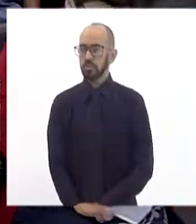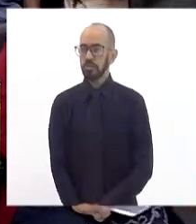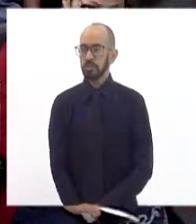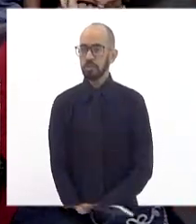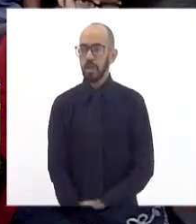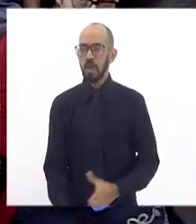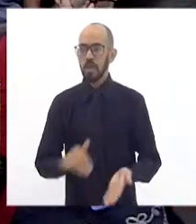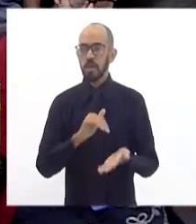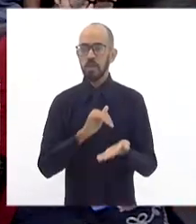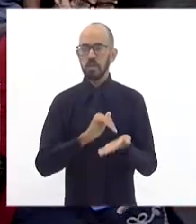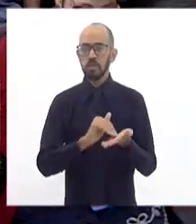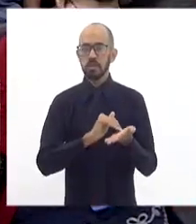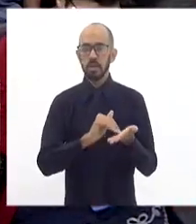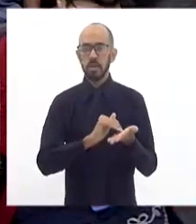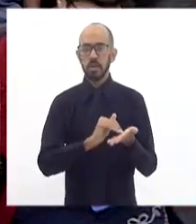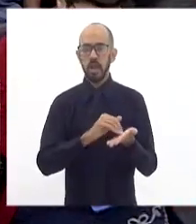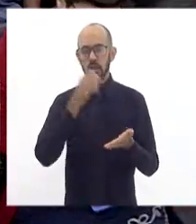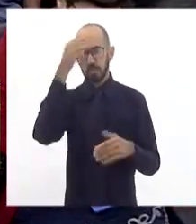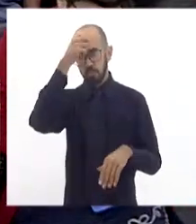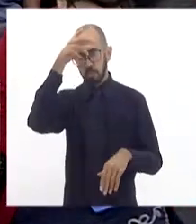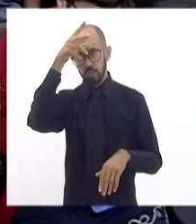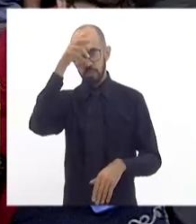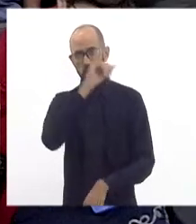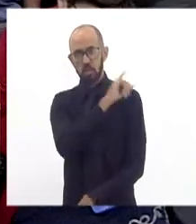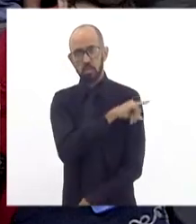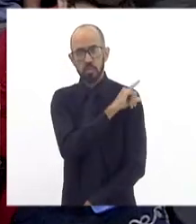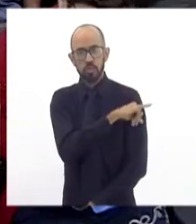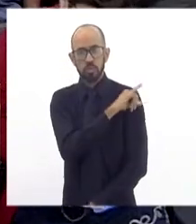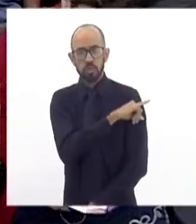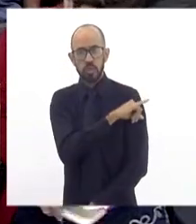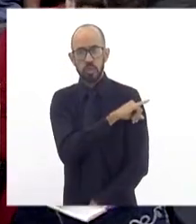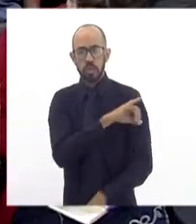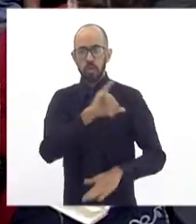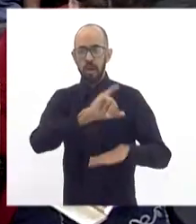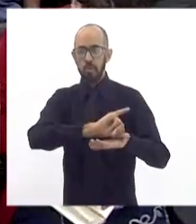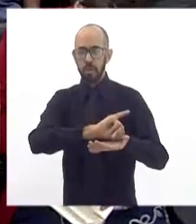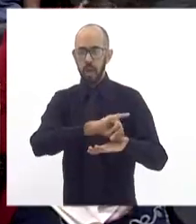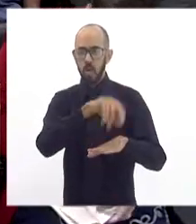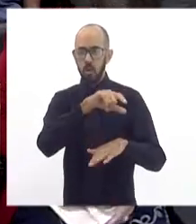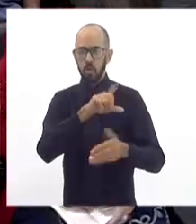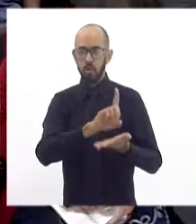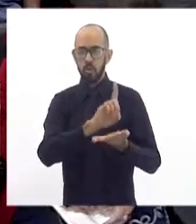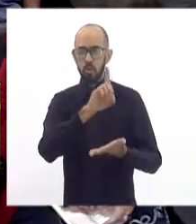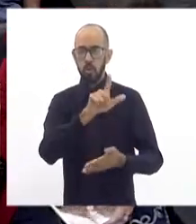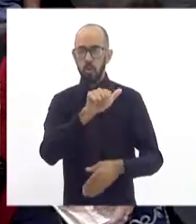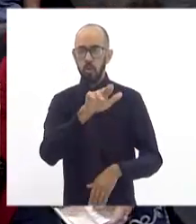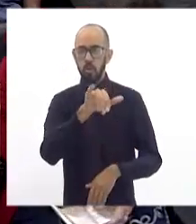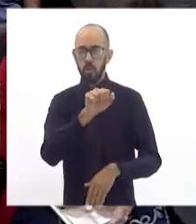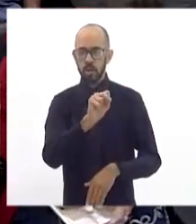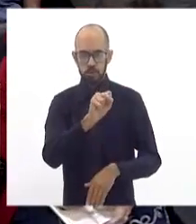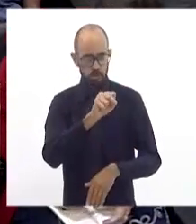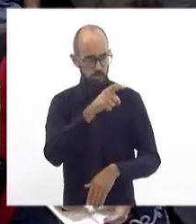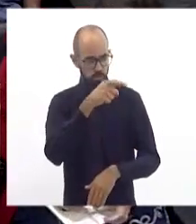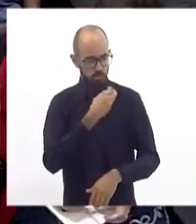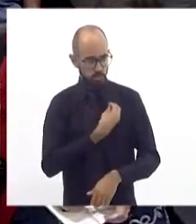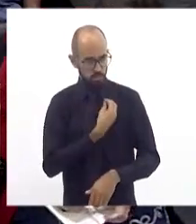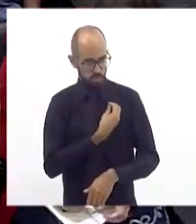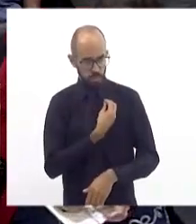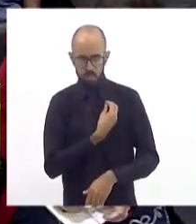o secretário municipal de Meio Ambiente da cidade de Janeiro Dr Lucas se encontra presente também não